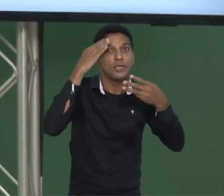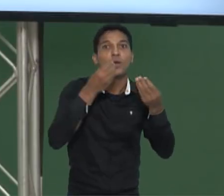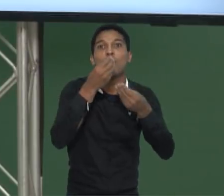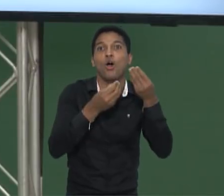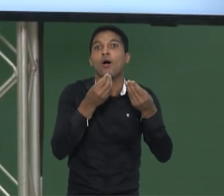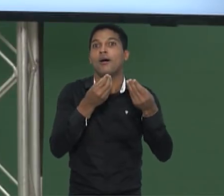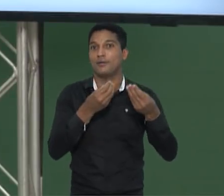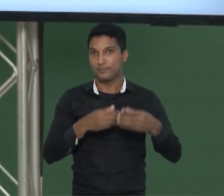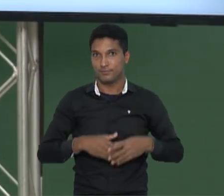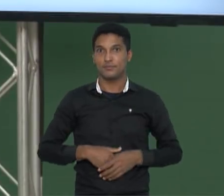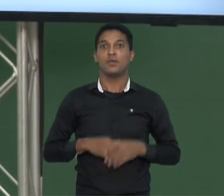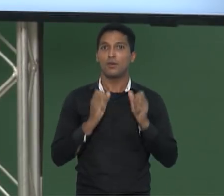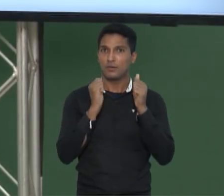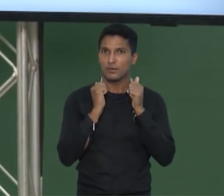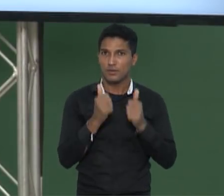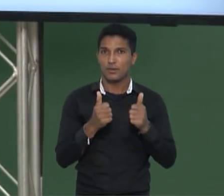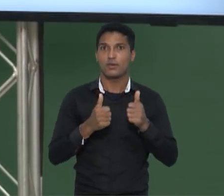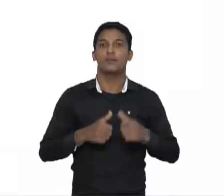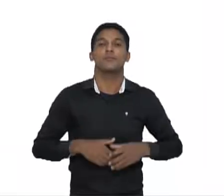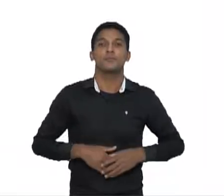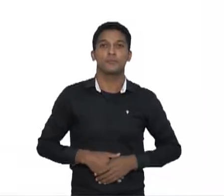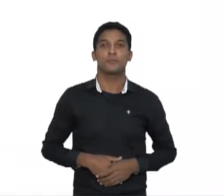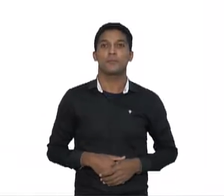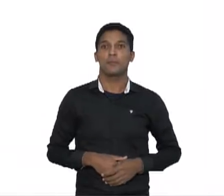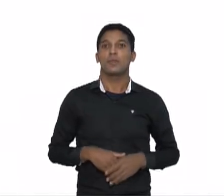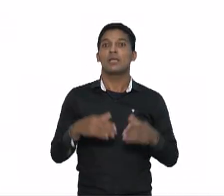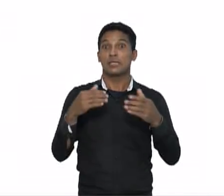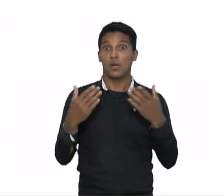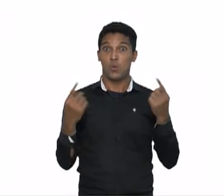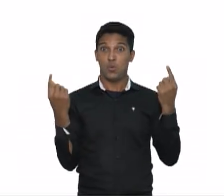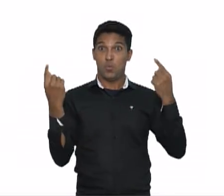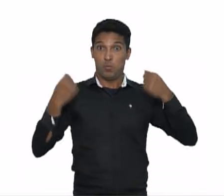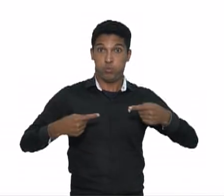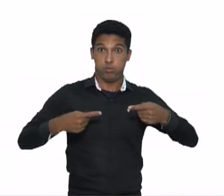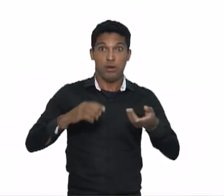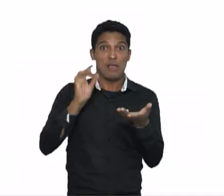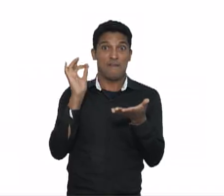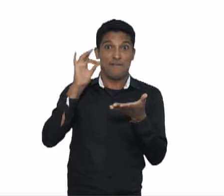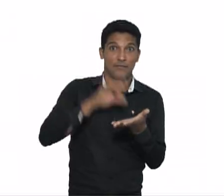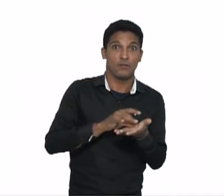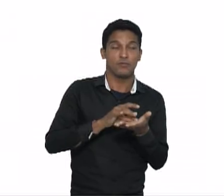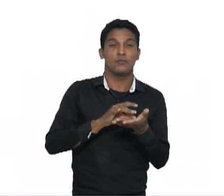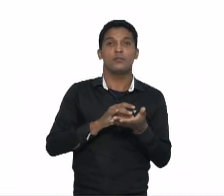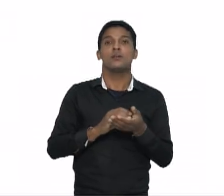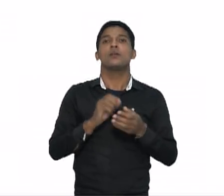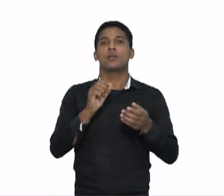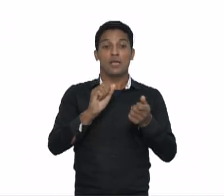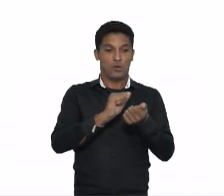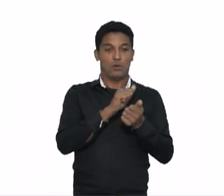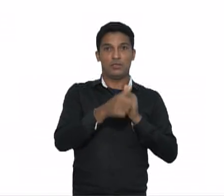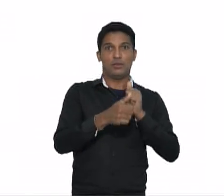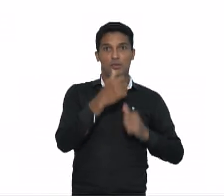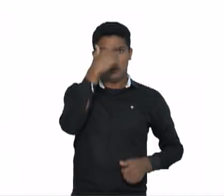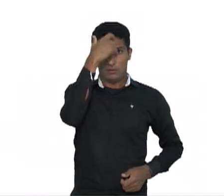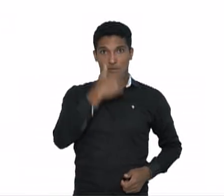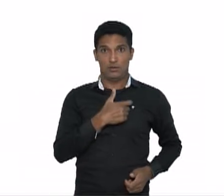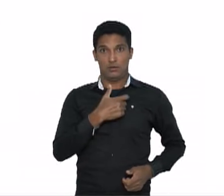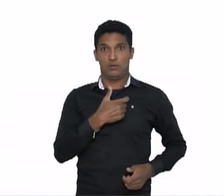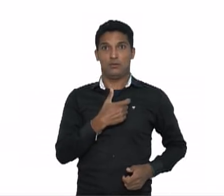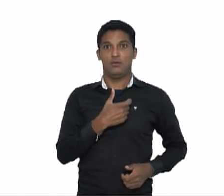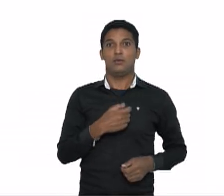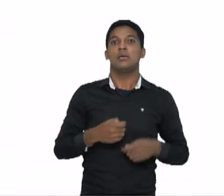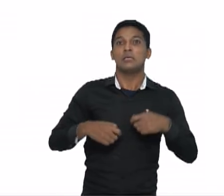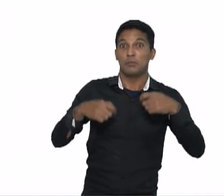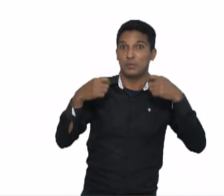certo? Então, em competições oficiais, os atletas passam por todas as categorias para